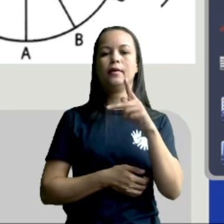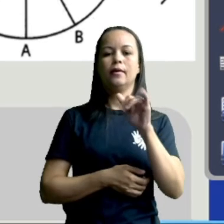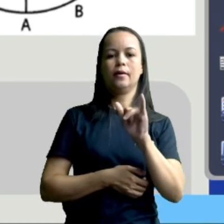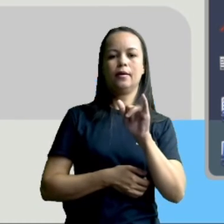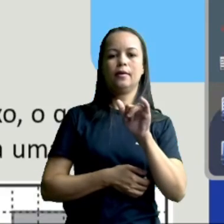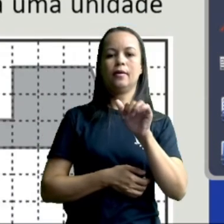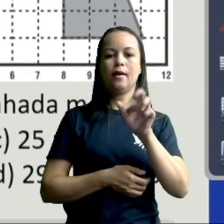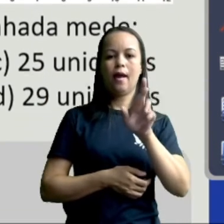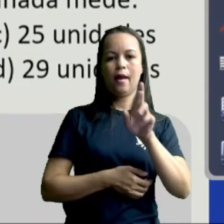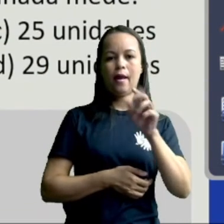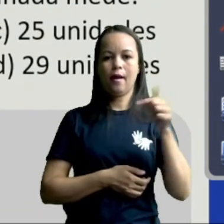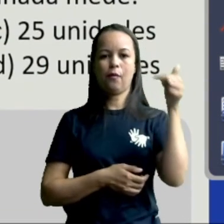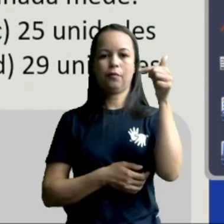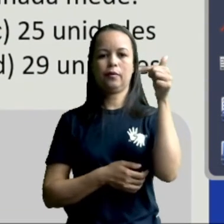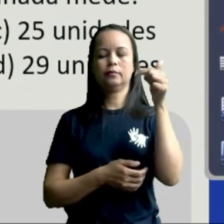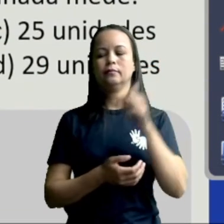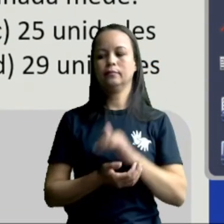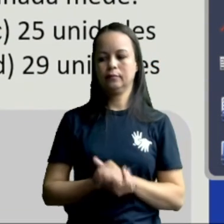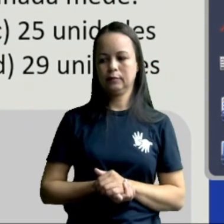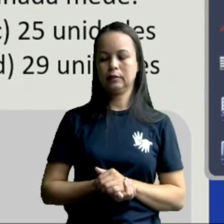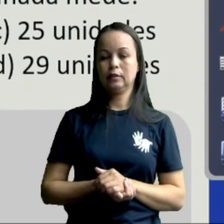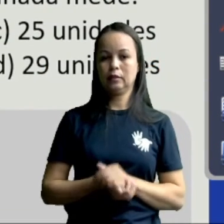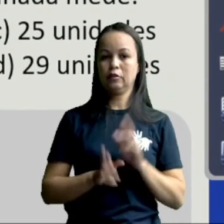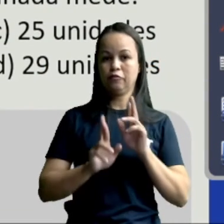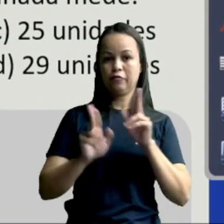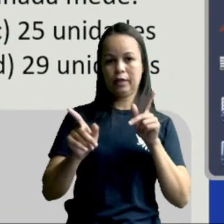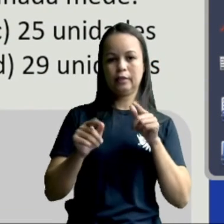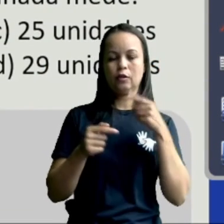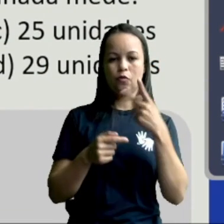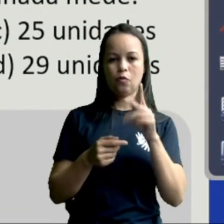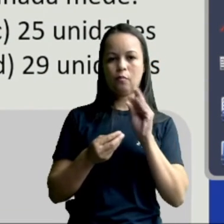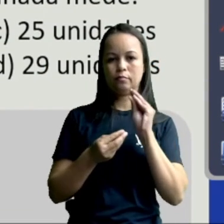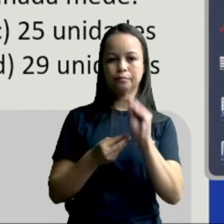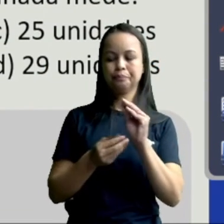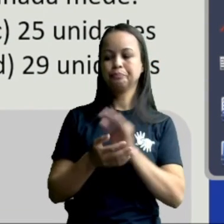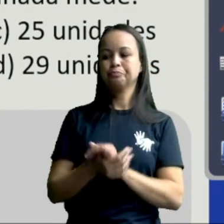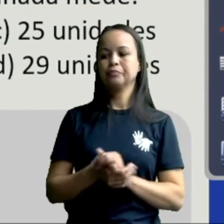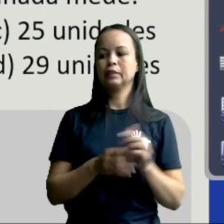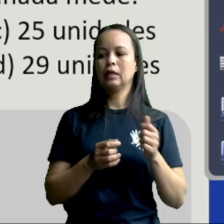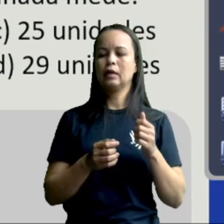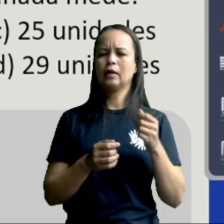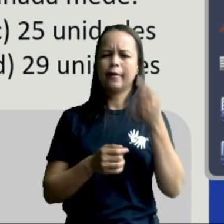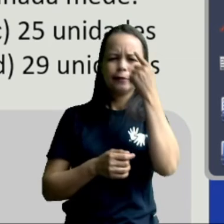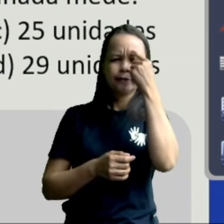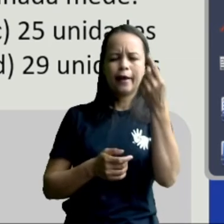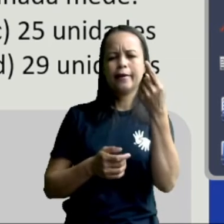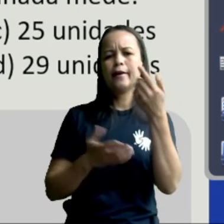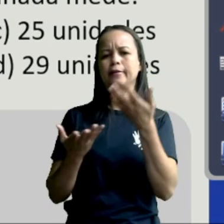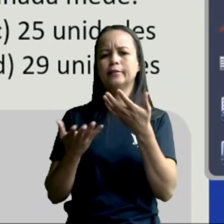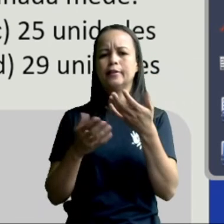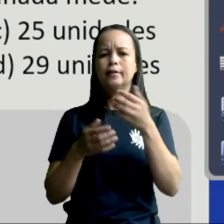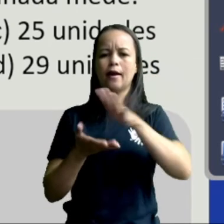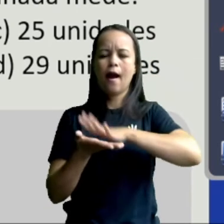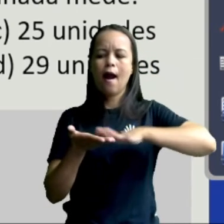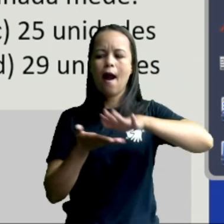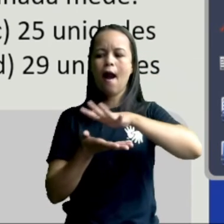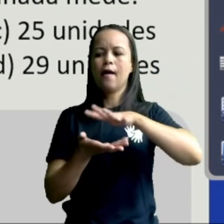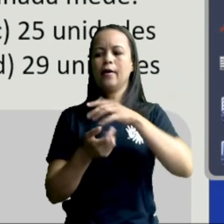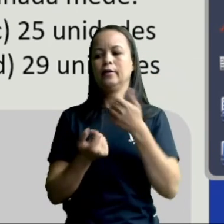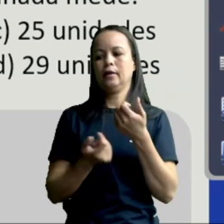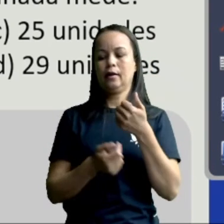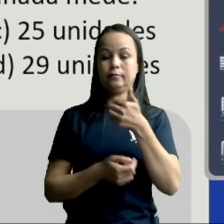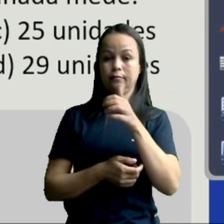tá? Foi a única questão de circunferência que eu coloquei. E aqui vem a ideia de área, tá? Saep, fazer essa questão para a